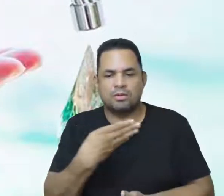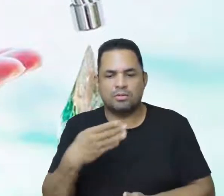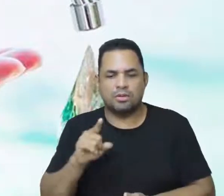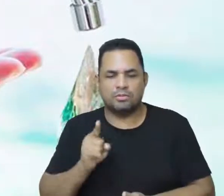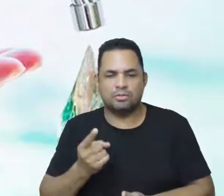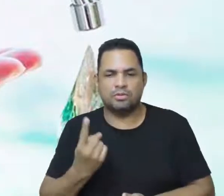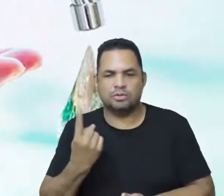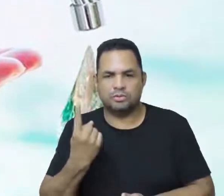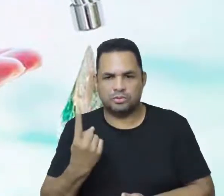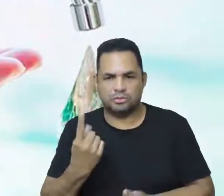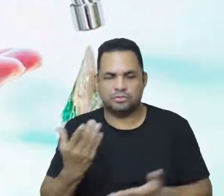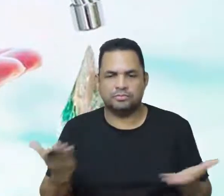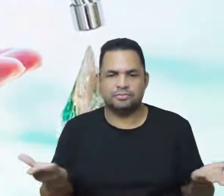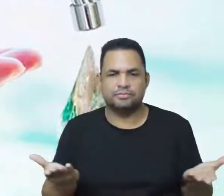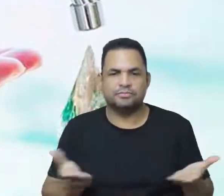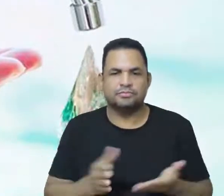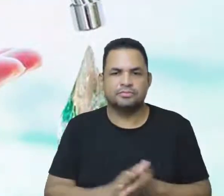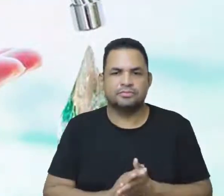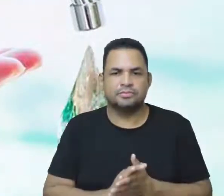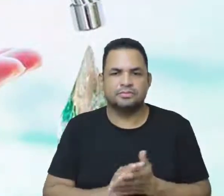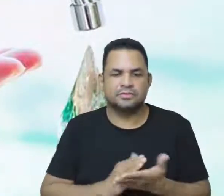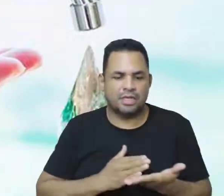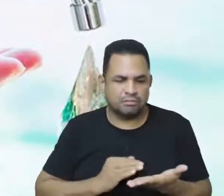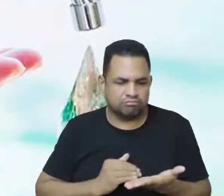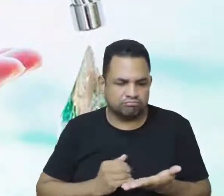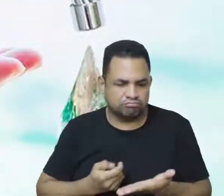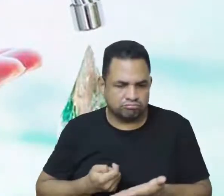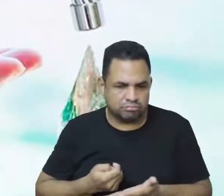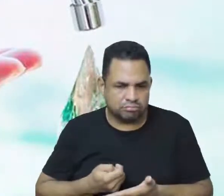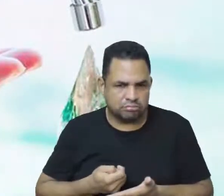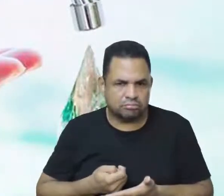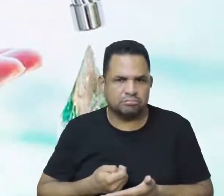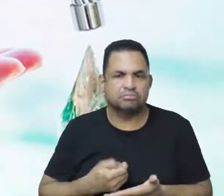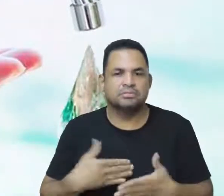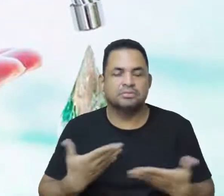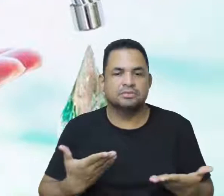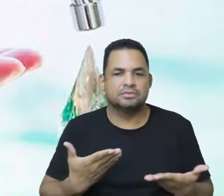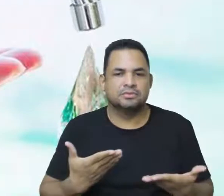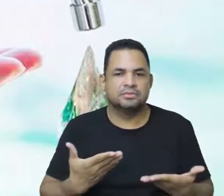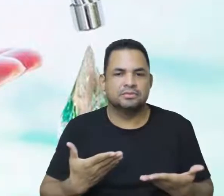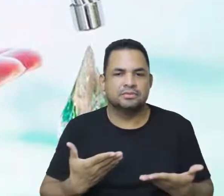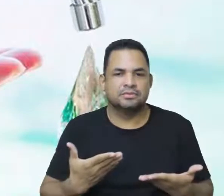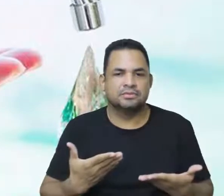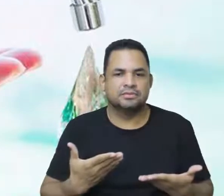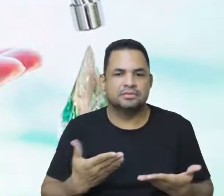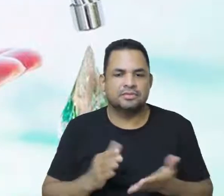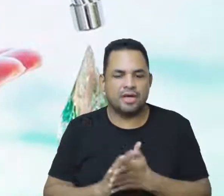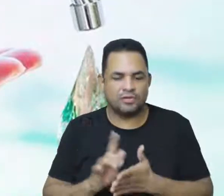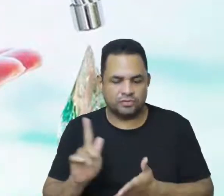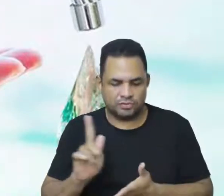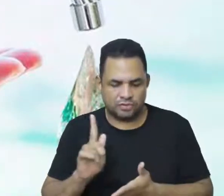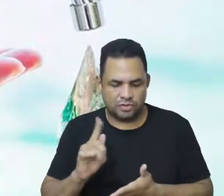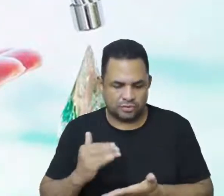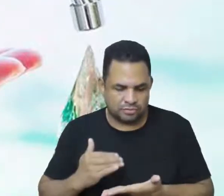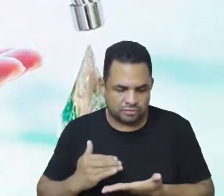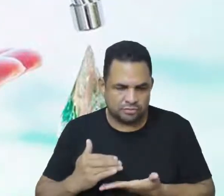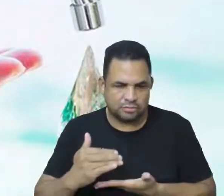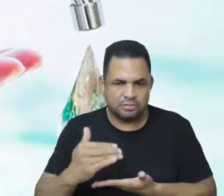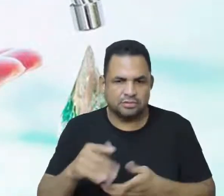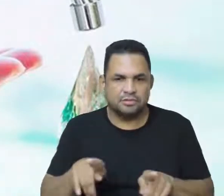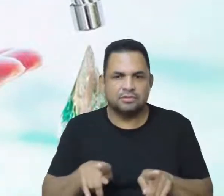44.1. Portanto, estamos caminhando aí, claro, com a geografia